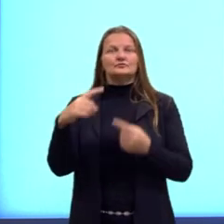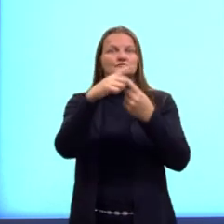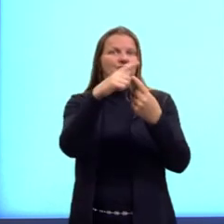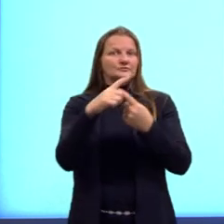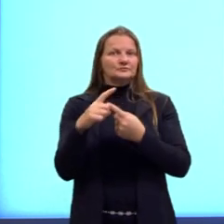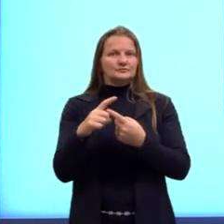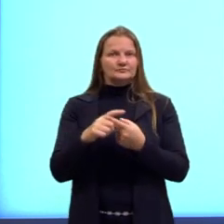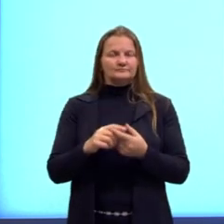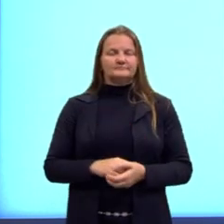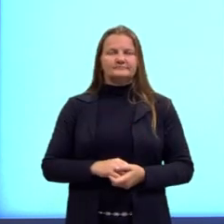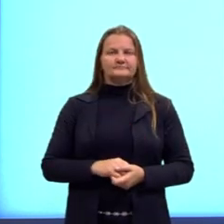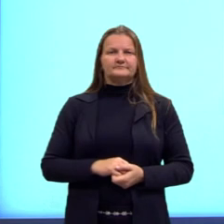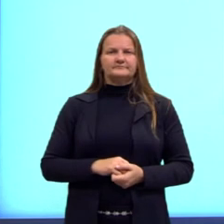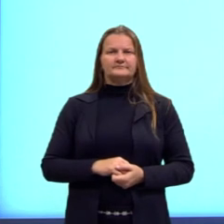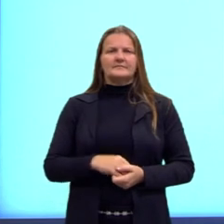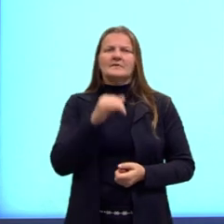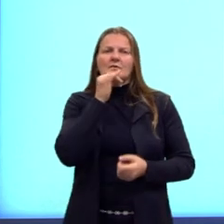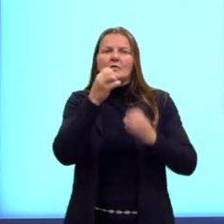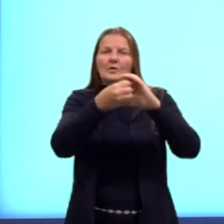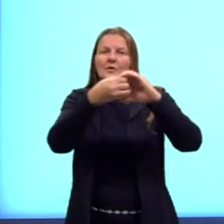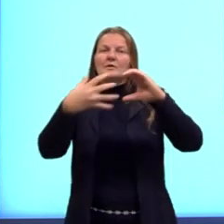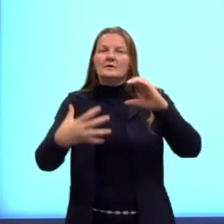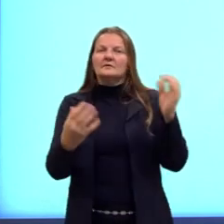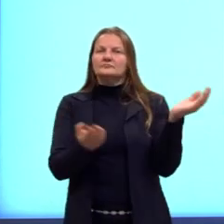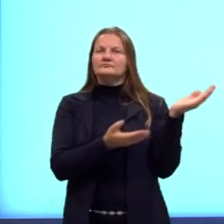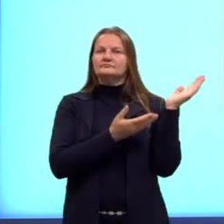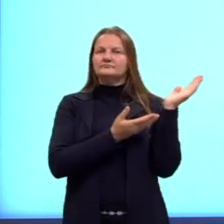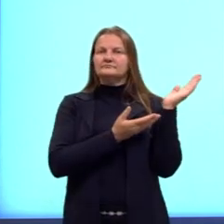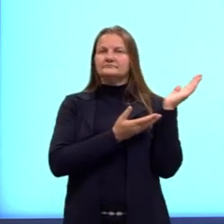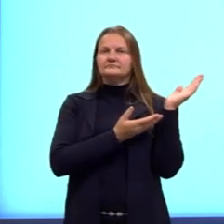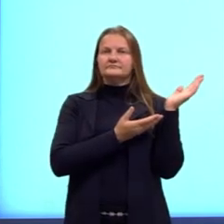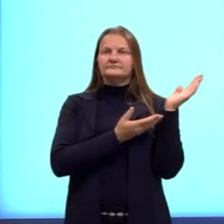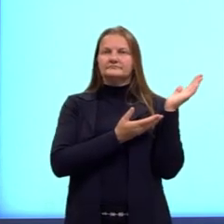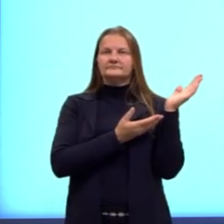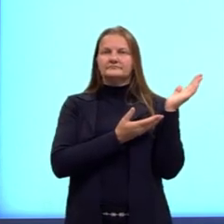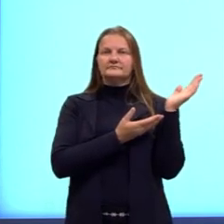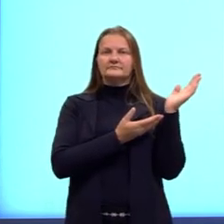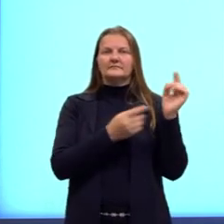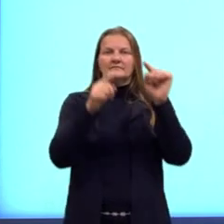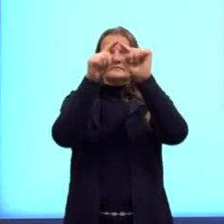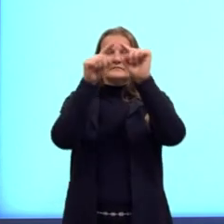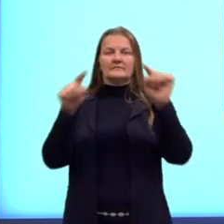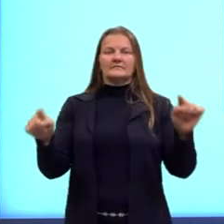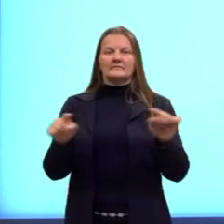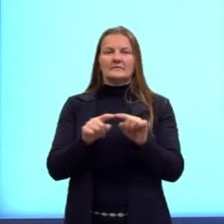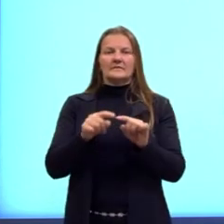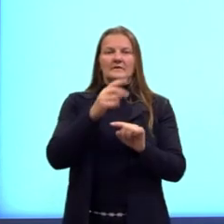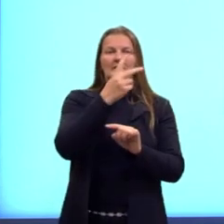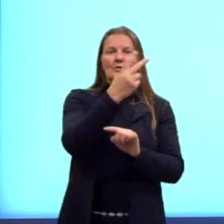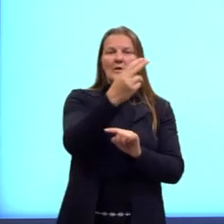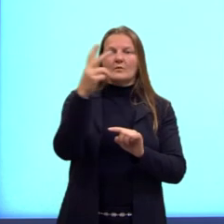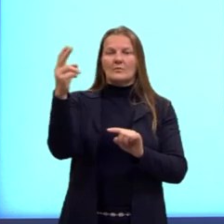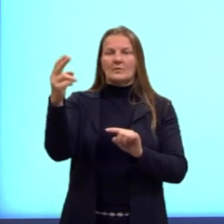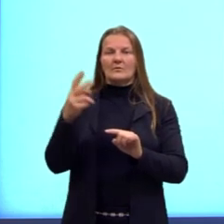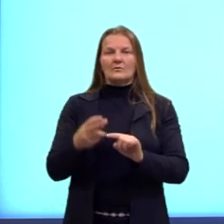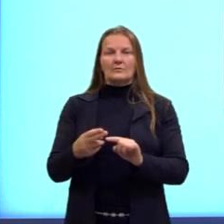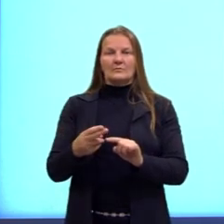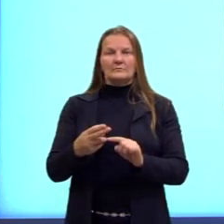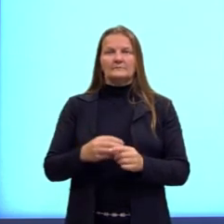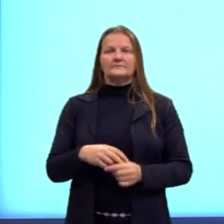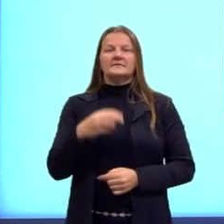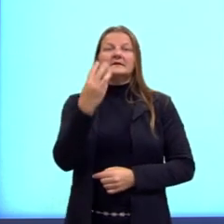classificações tá então nós temos de acordo com a medida dos lados o triângulo equilátero ele é